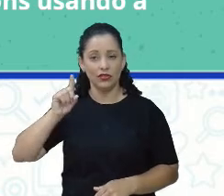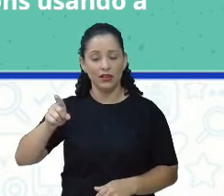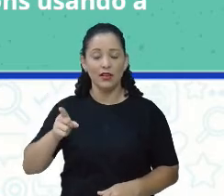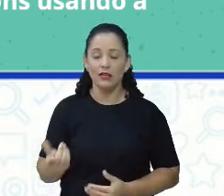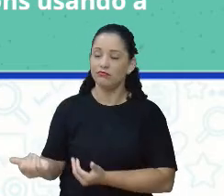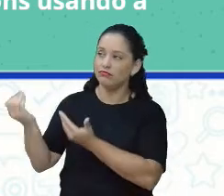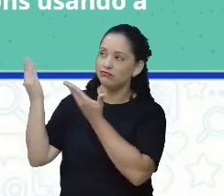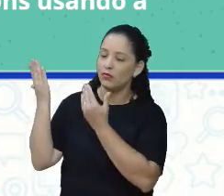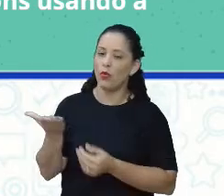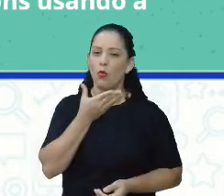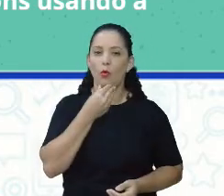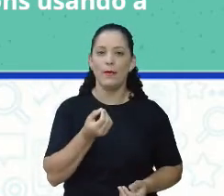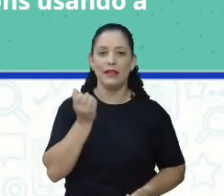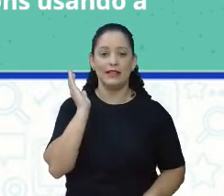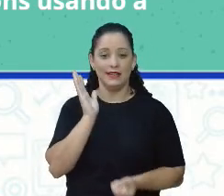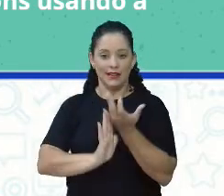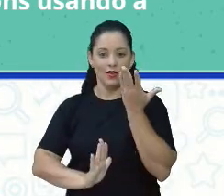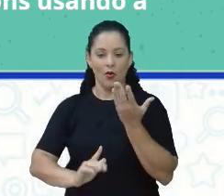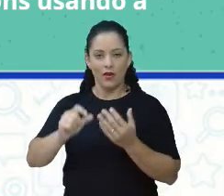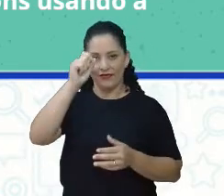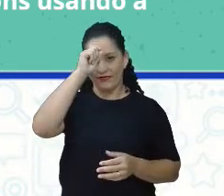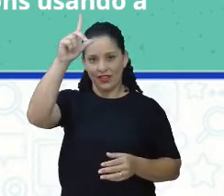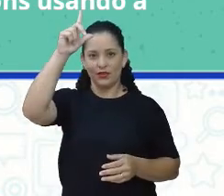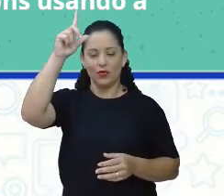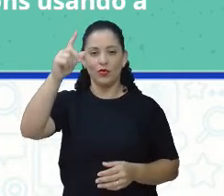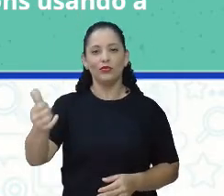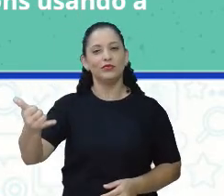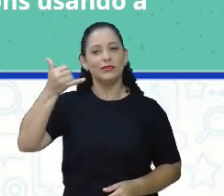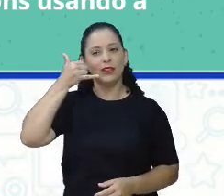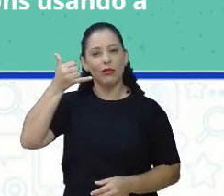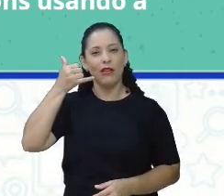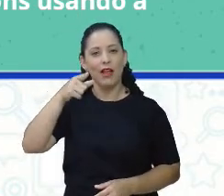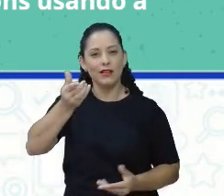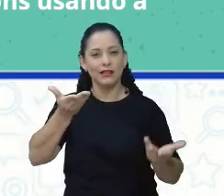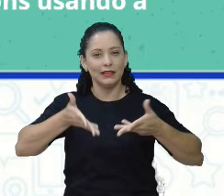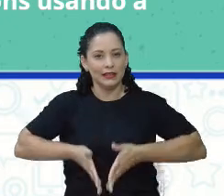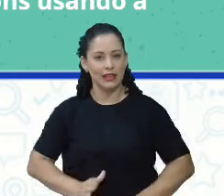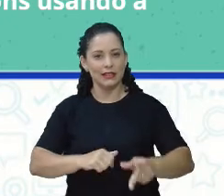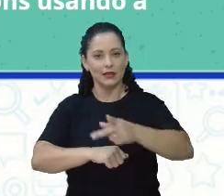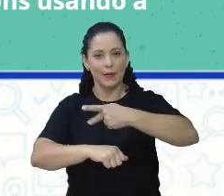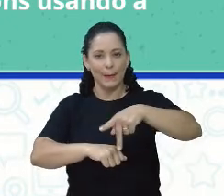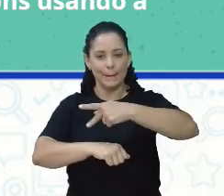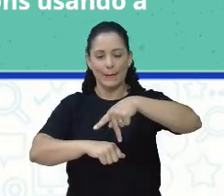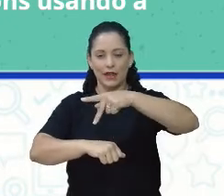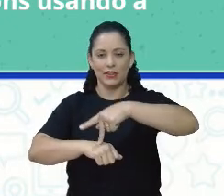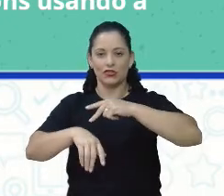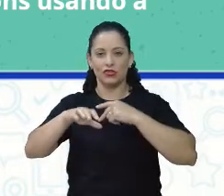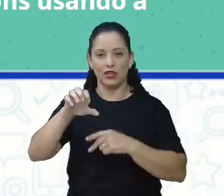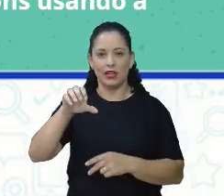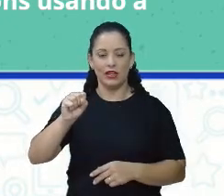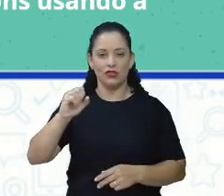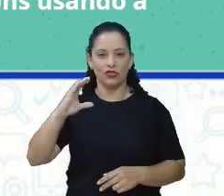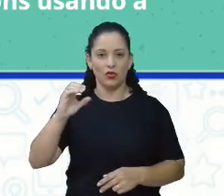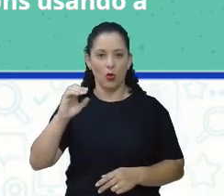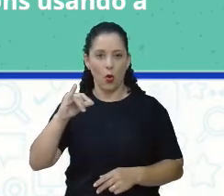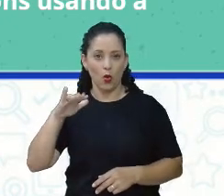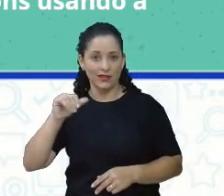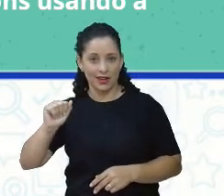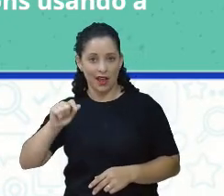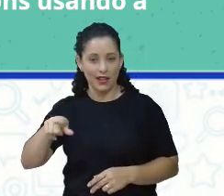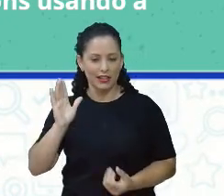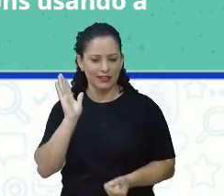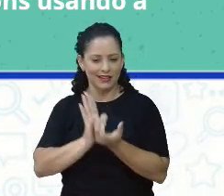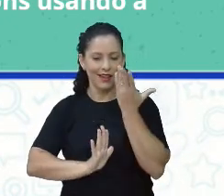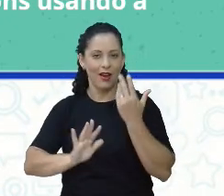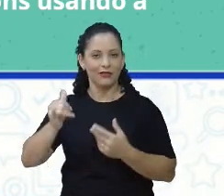do telefone. Ele nasceu lá em Edimburgo, na Escócia, e é constantemente lembrado como o inventor do telefone. E